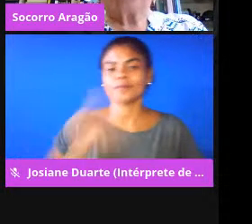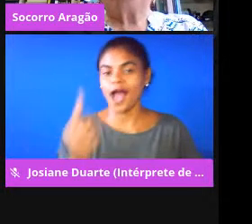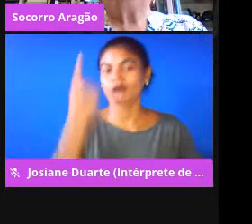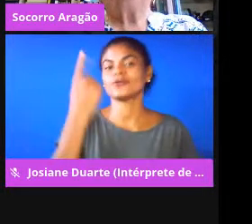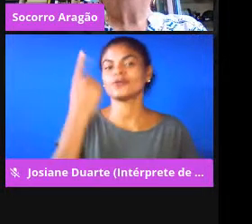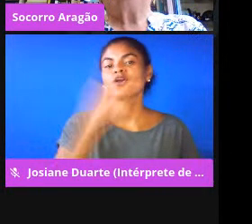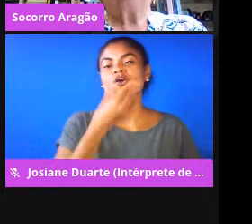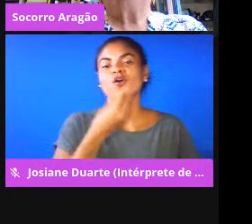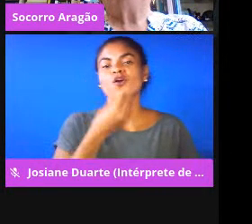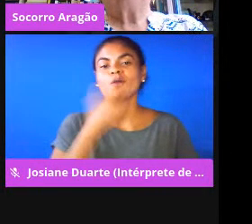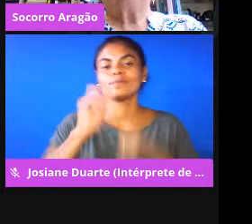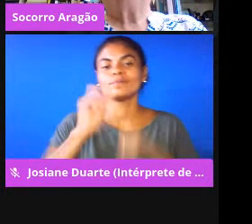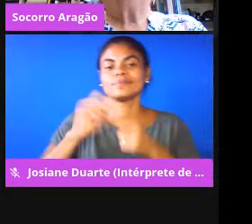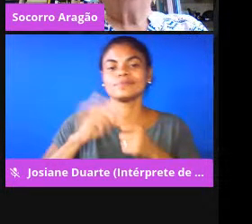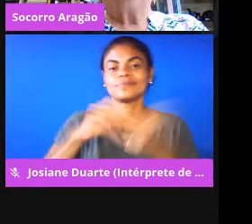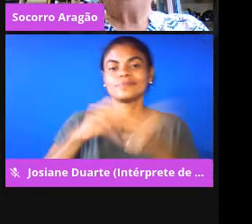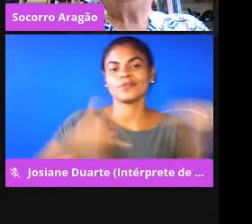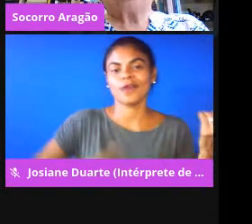bendito.